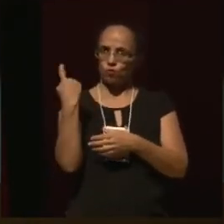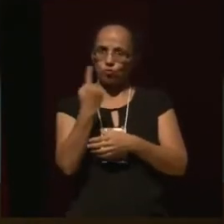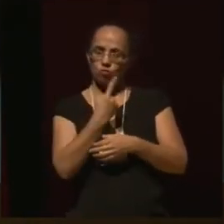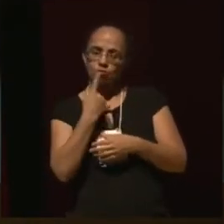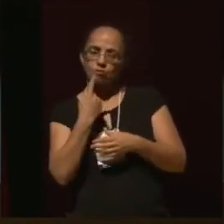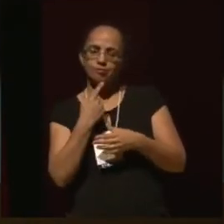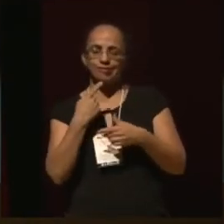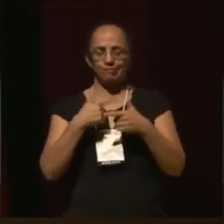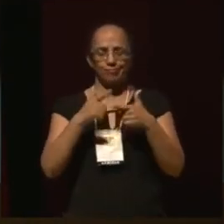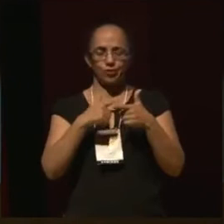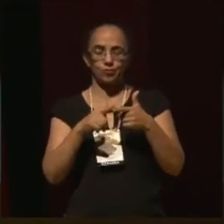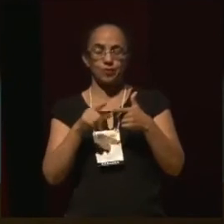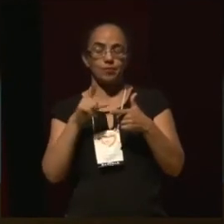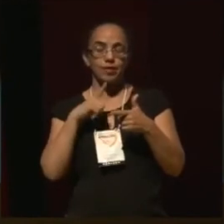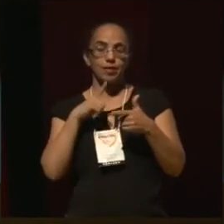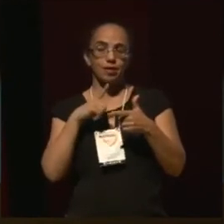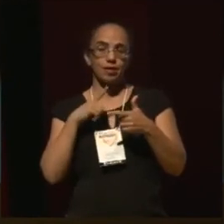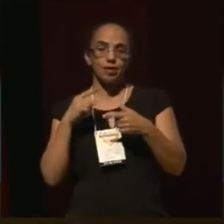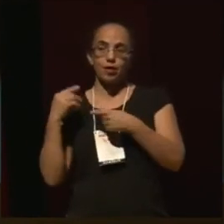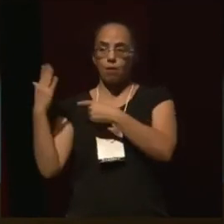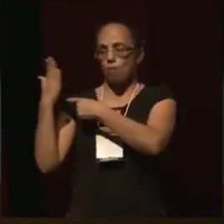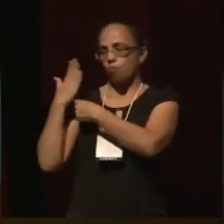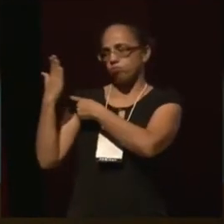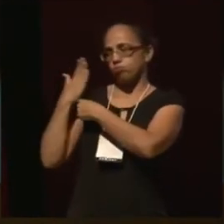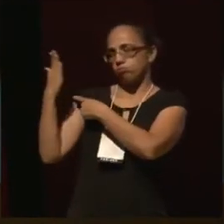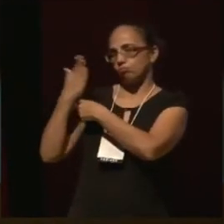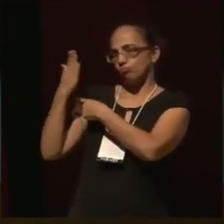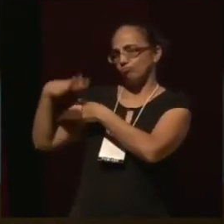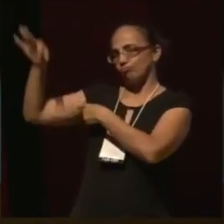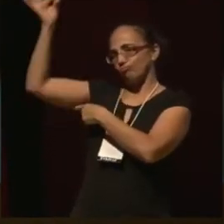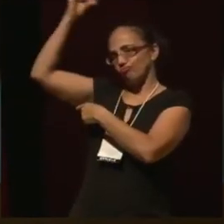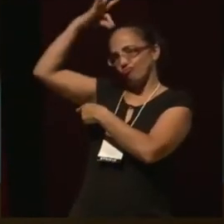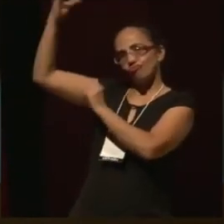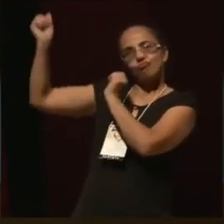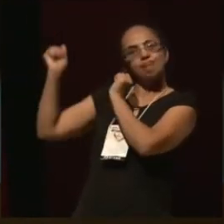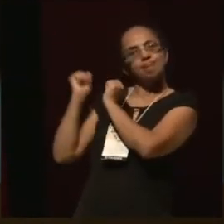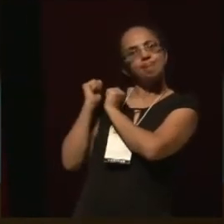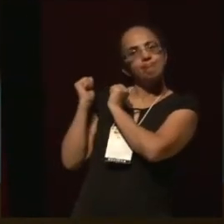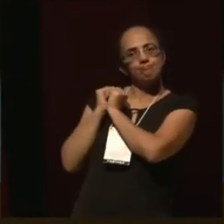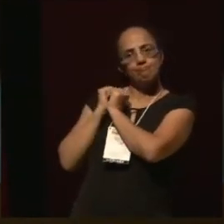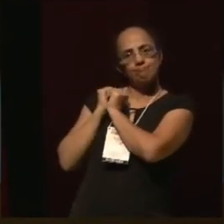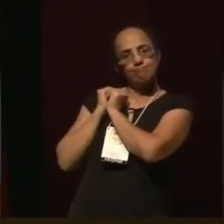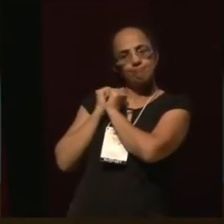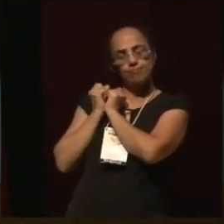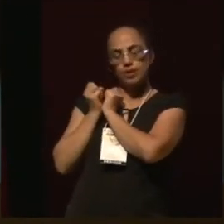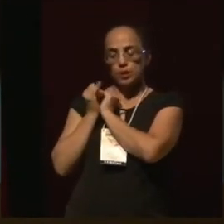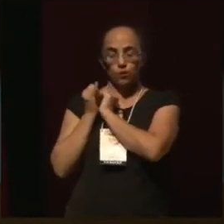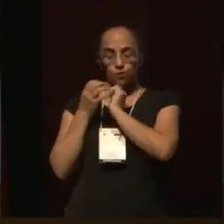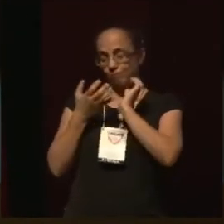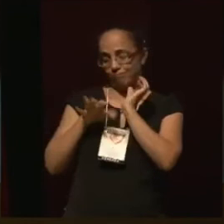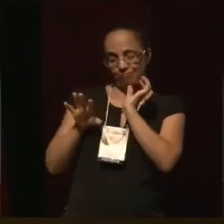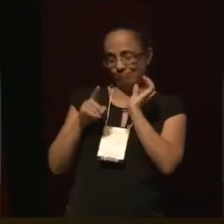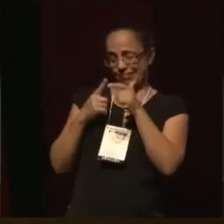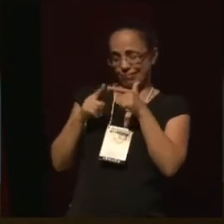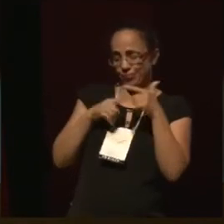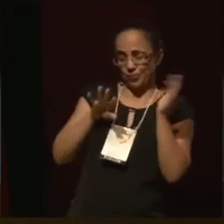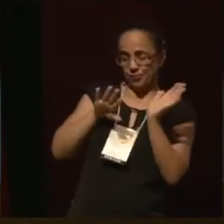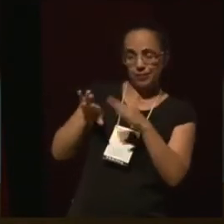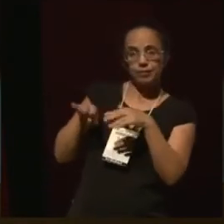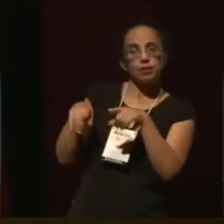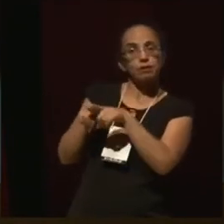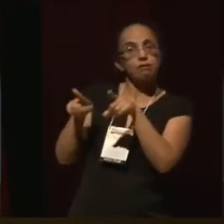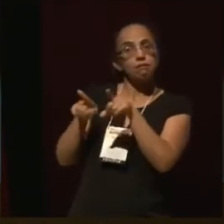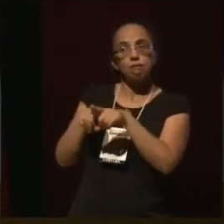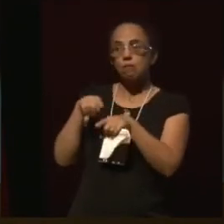espiritual junto. Então, quando a gente abre mão de experimentar uma adversidade, a gente também está abrindo